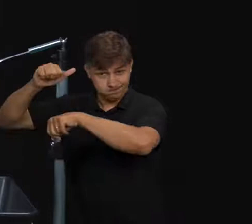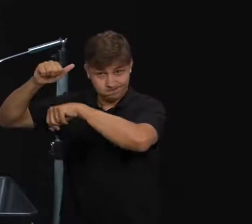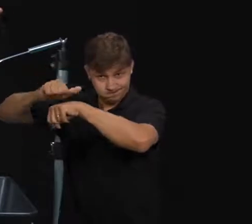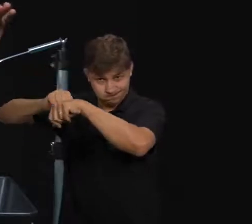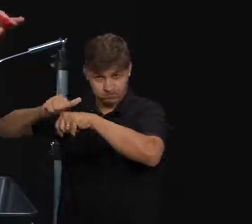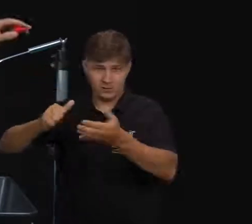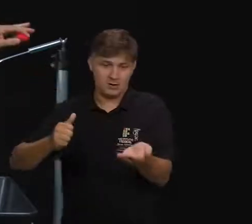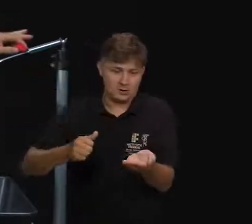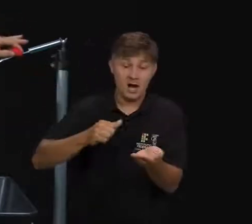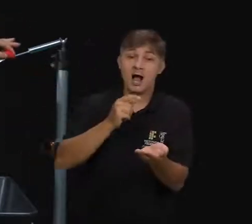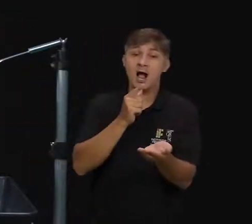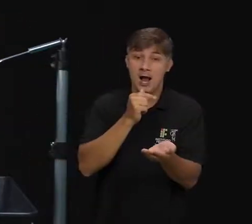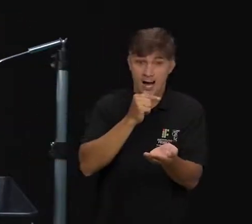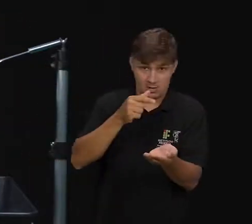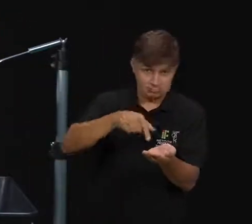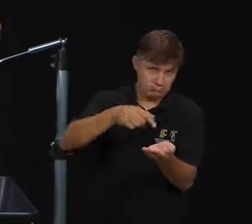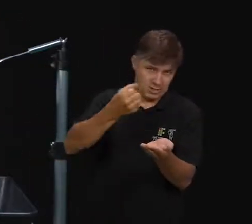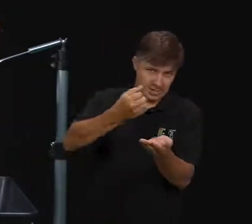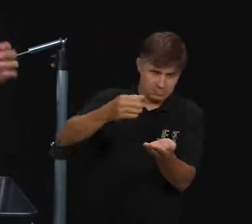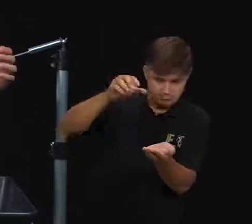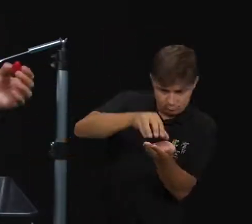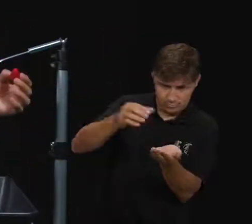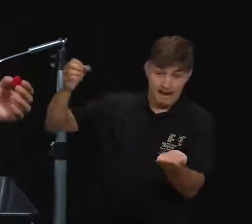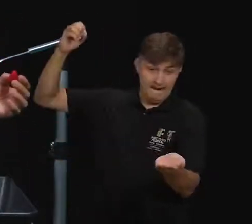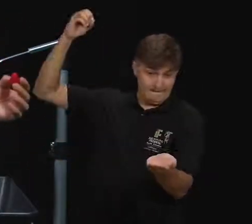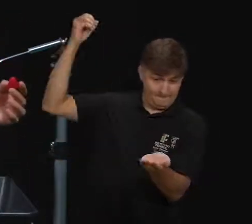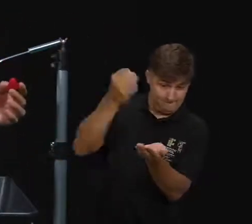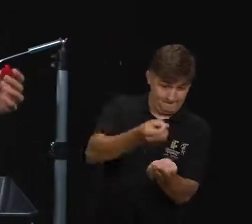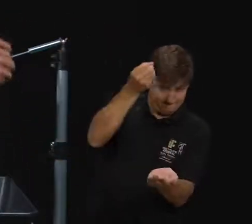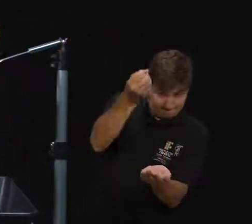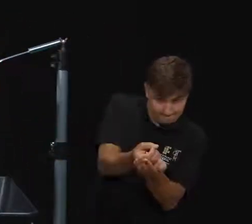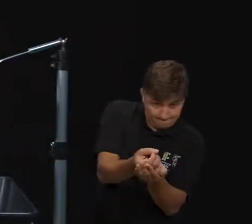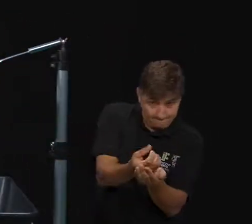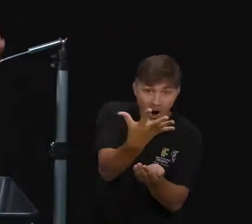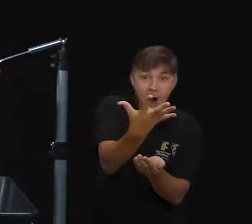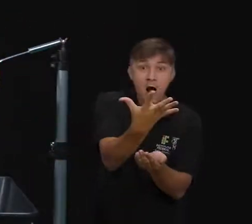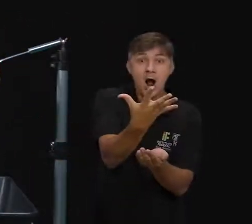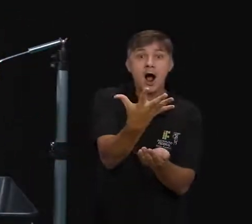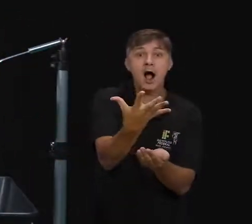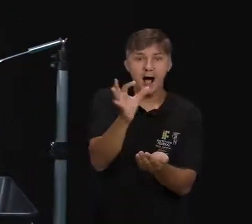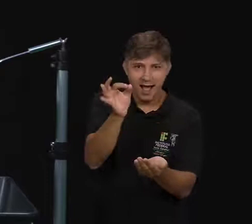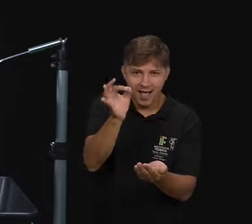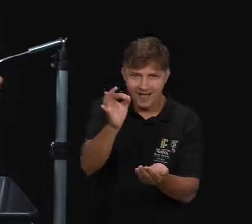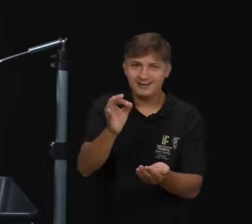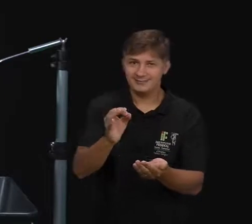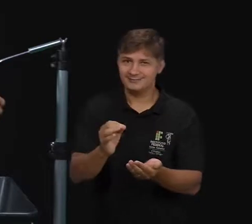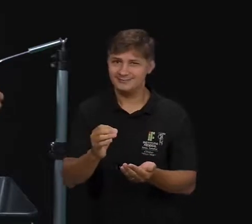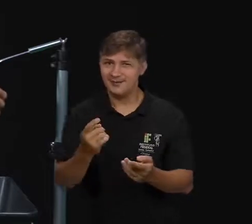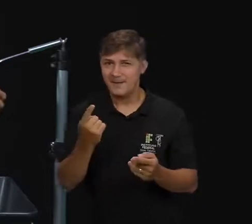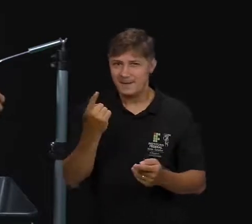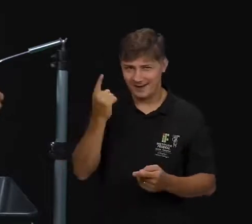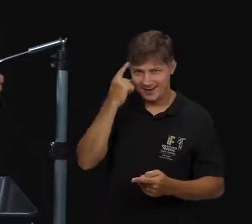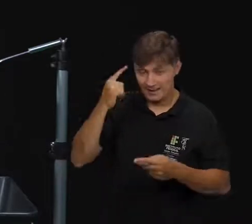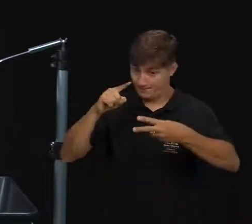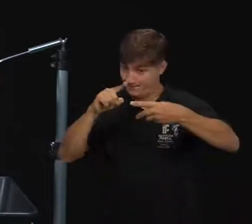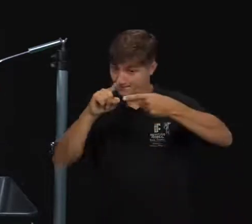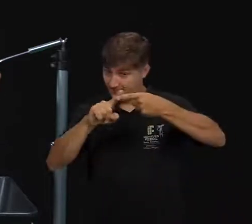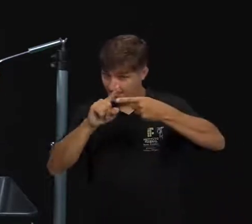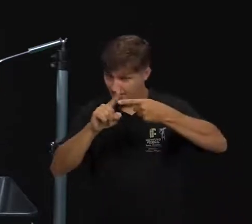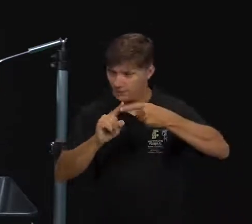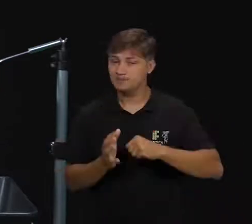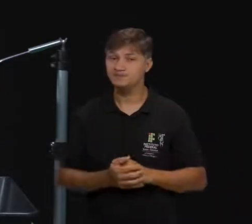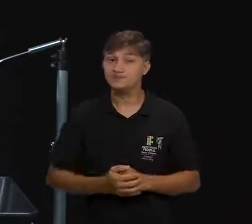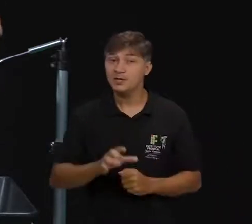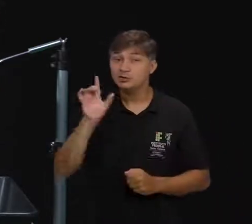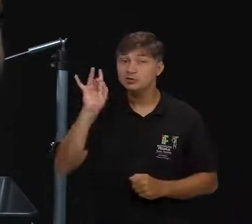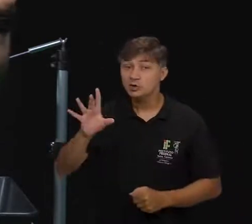sólido numa superfície líquida e com isso eu vou ter o quê? Vou ter o resultado de um splash de alto impacto. Nesse caso eu